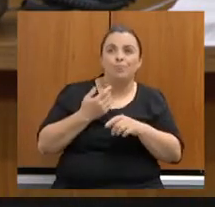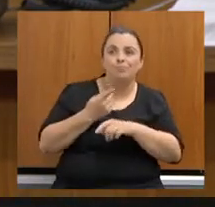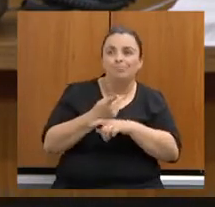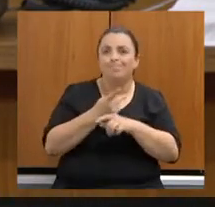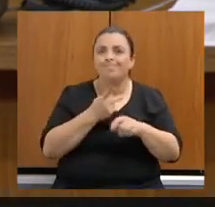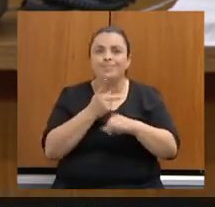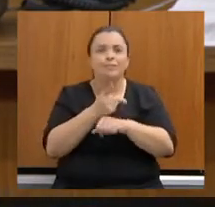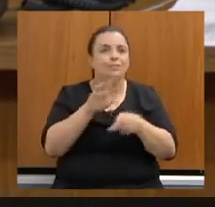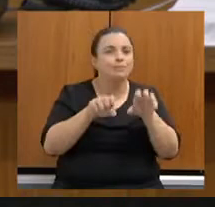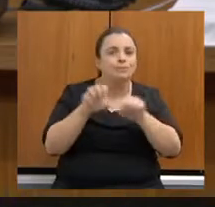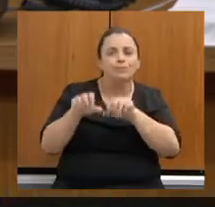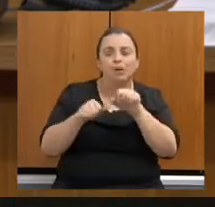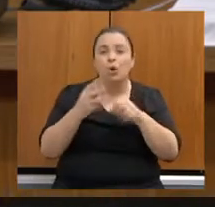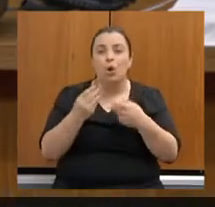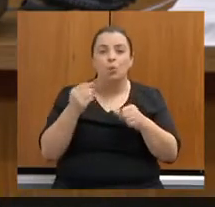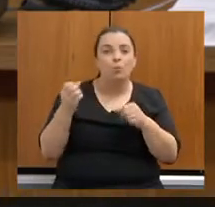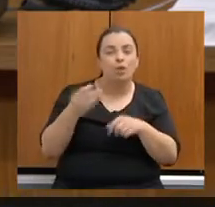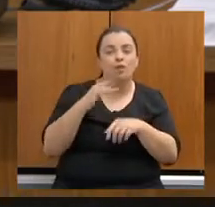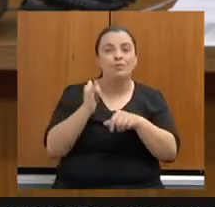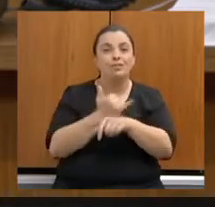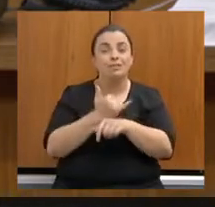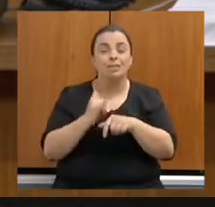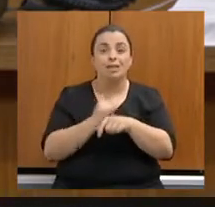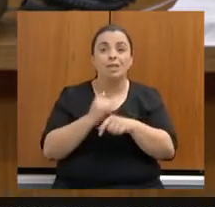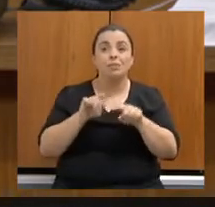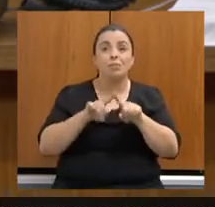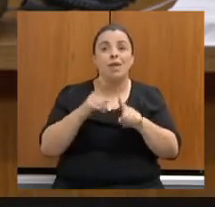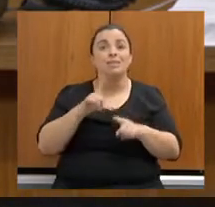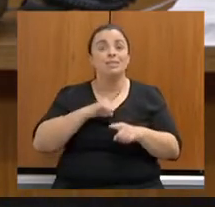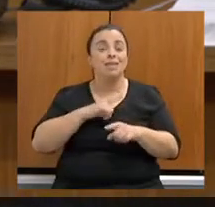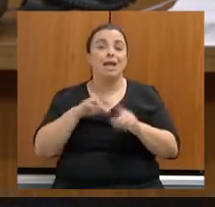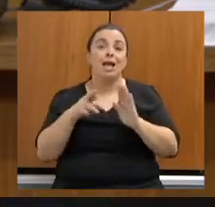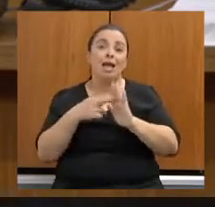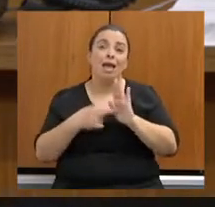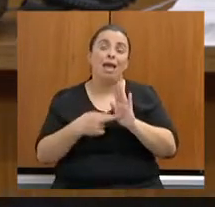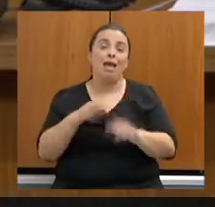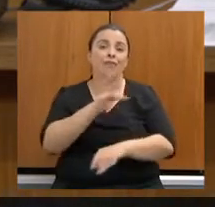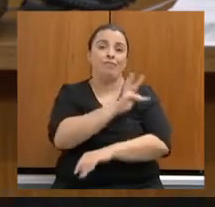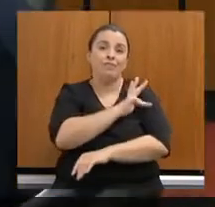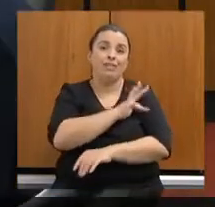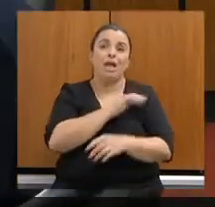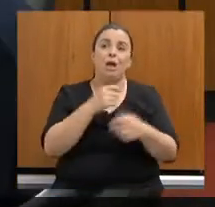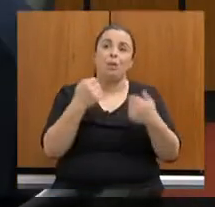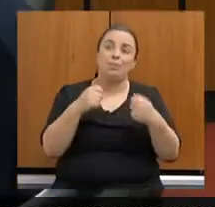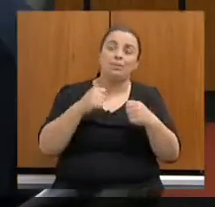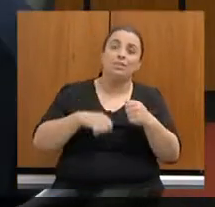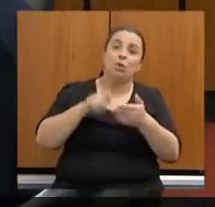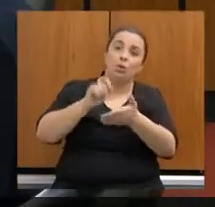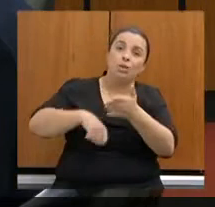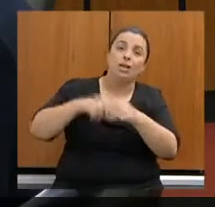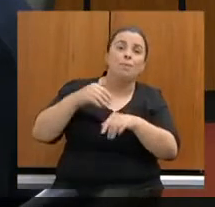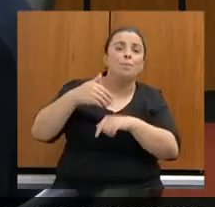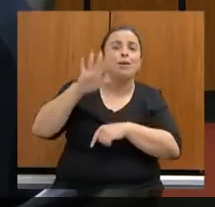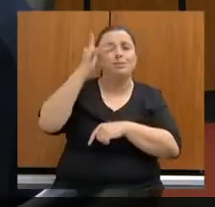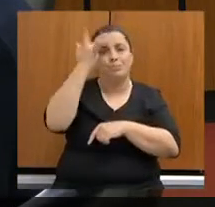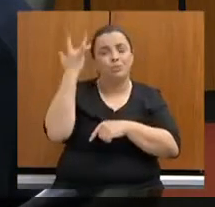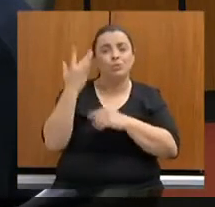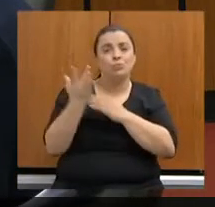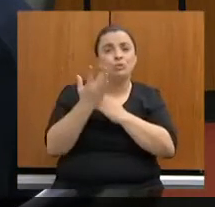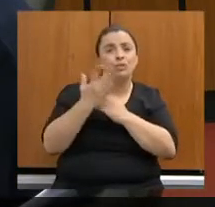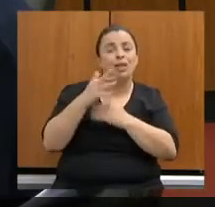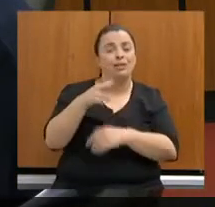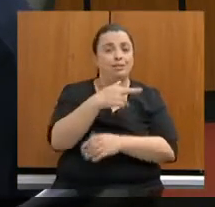com a questão fiscal ou nós vamos poder contratar mais gente para poder vir ajudar nessa regularização é em